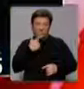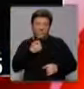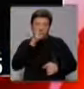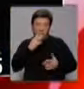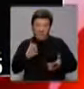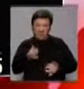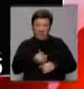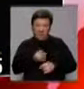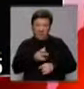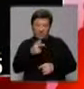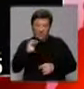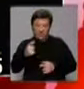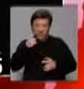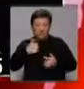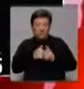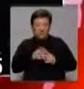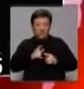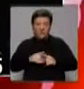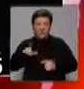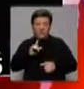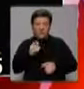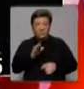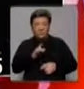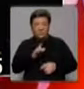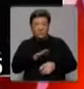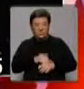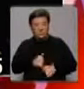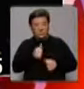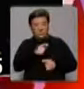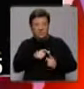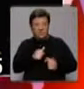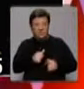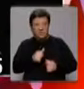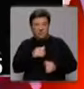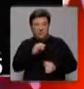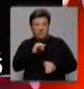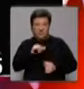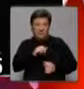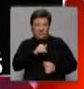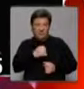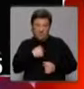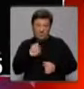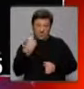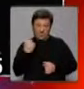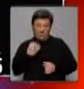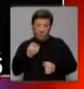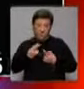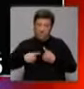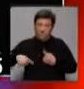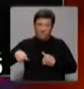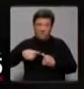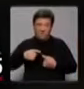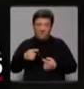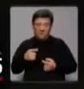há festa nas ruas por toda Grécia e não só Eh aí na sede do ciriza eu fiz há pouco uma volta eh